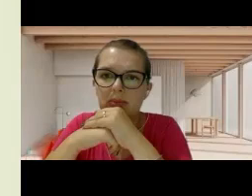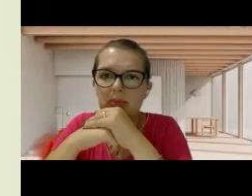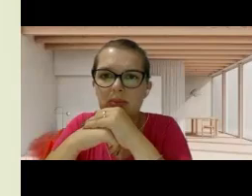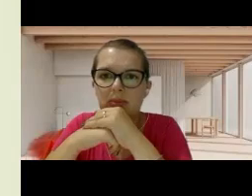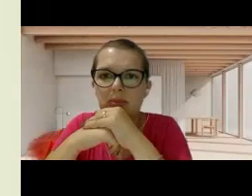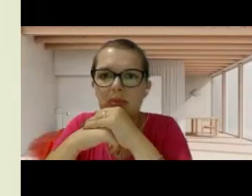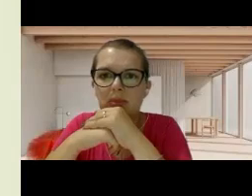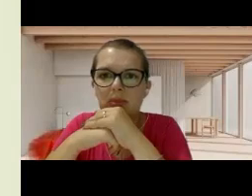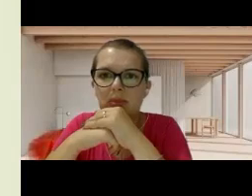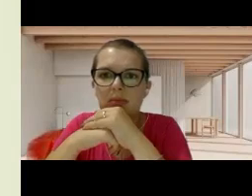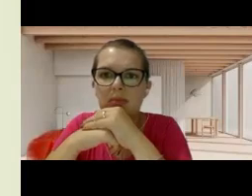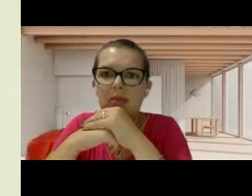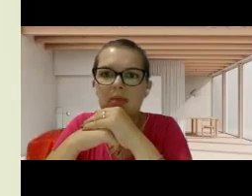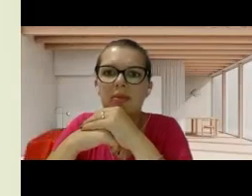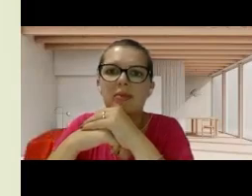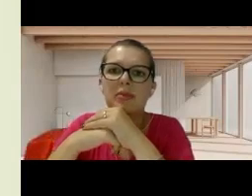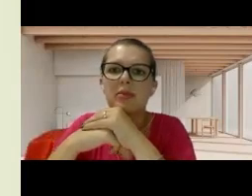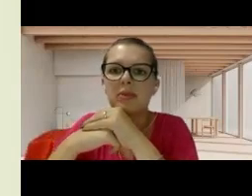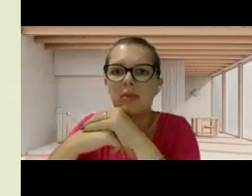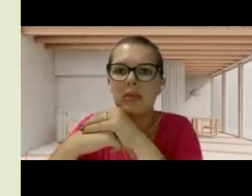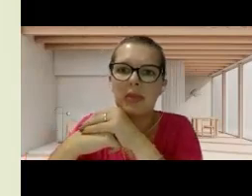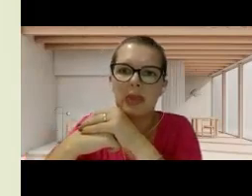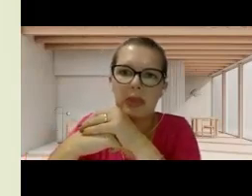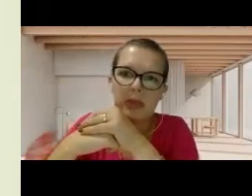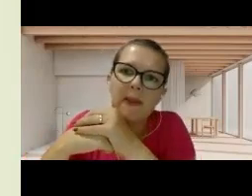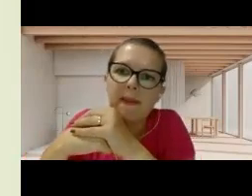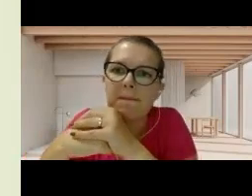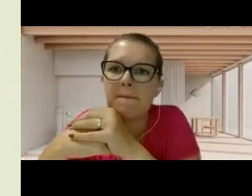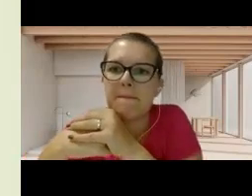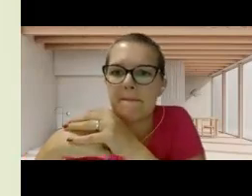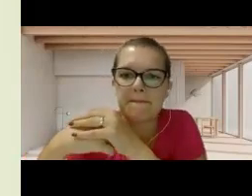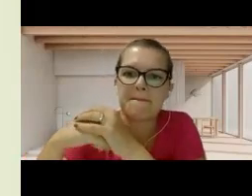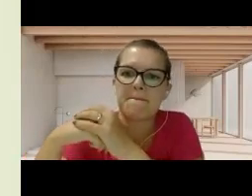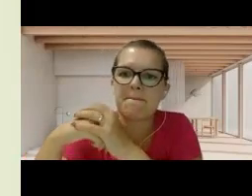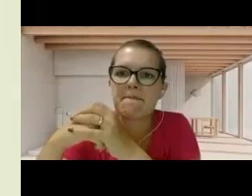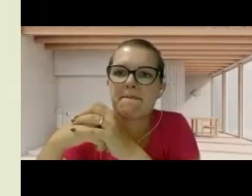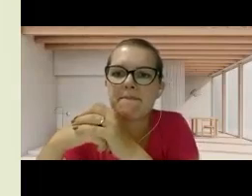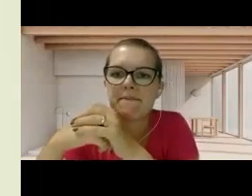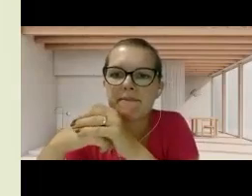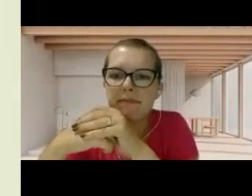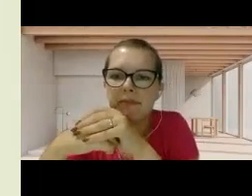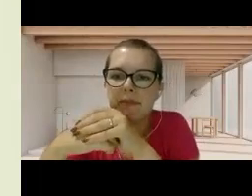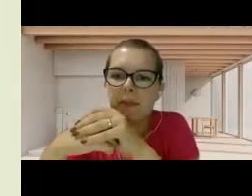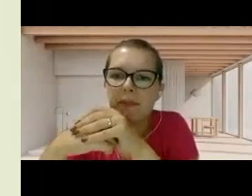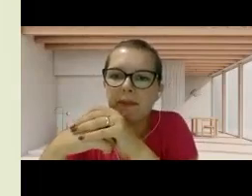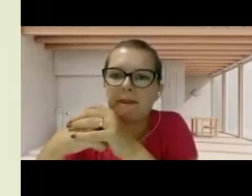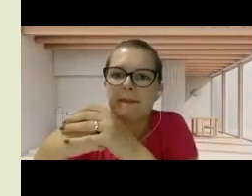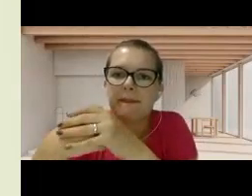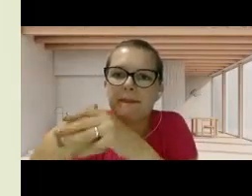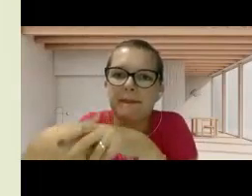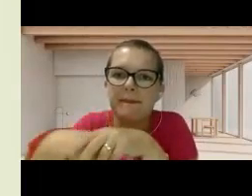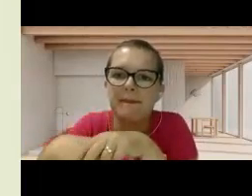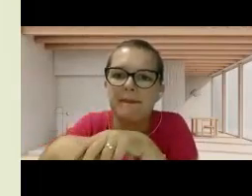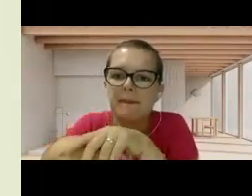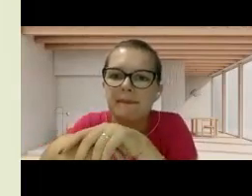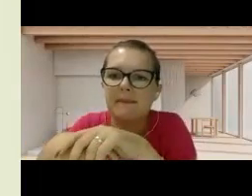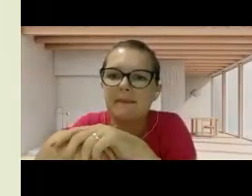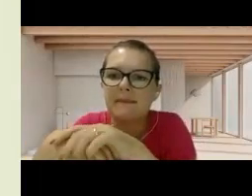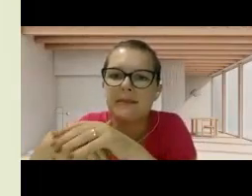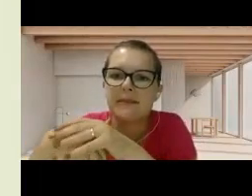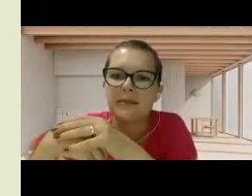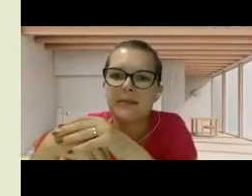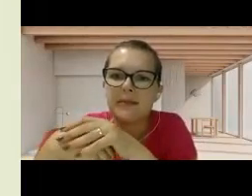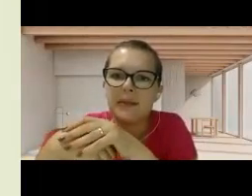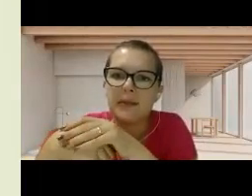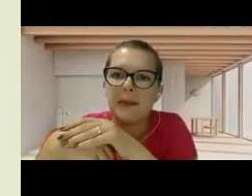Unidos vão assim, vamos boicotar a Rússia, aí eles têm que obedecer, por causa do acordo da OTAN, né? eles têm